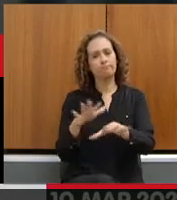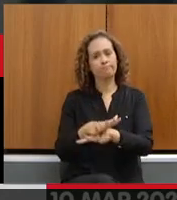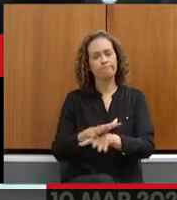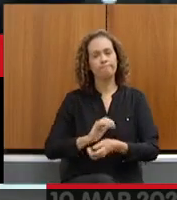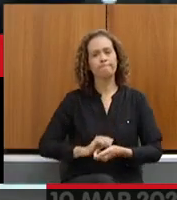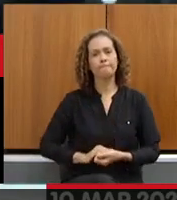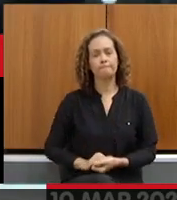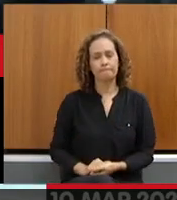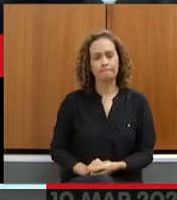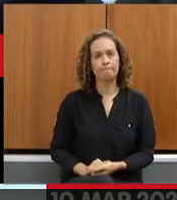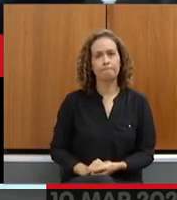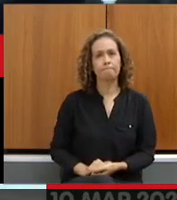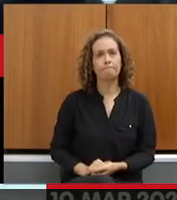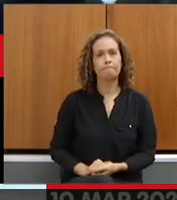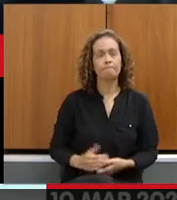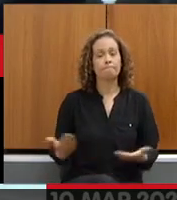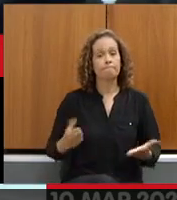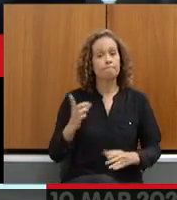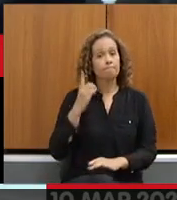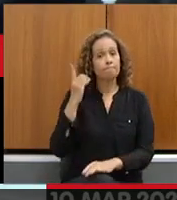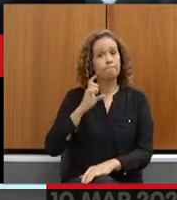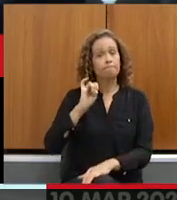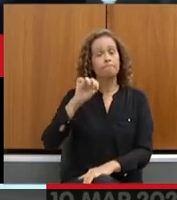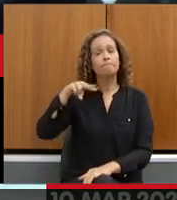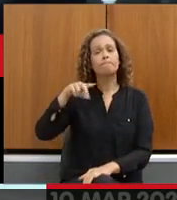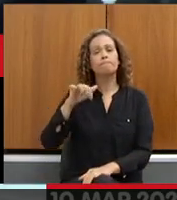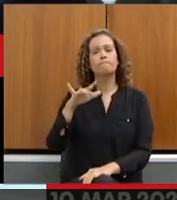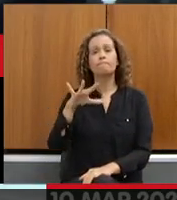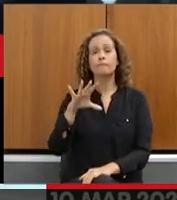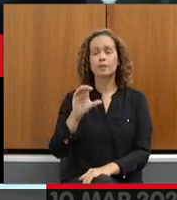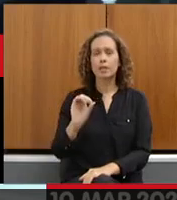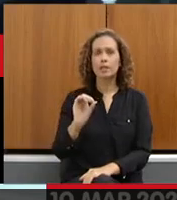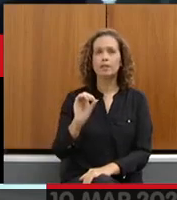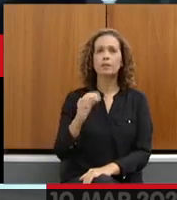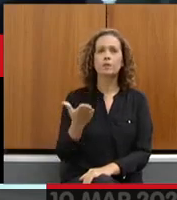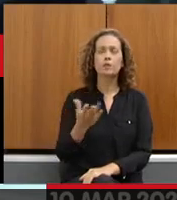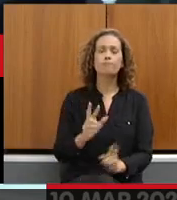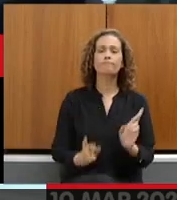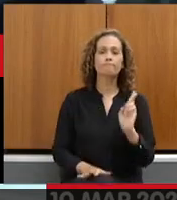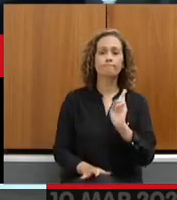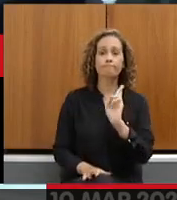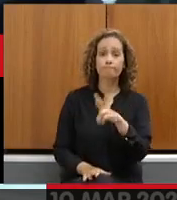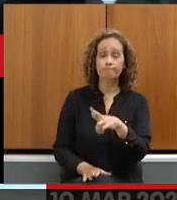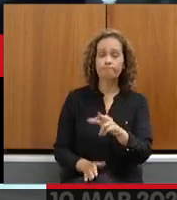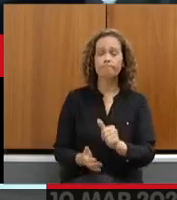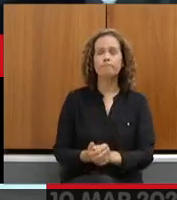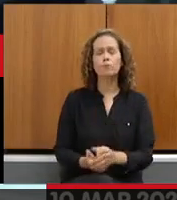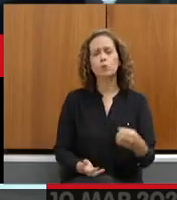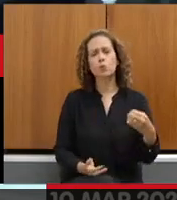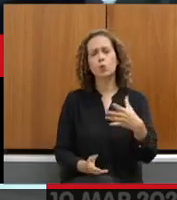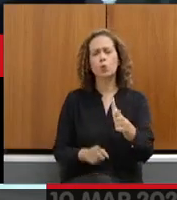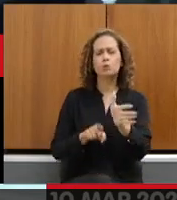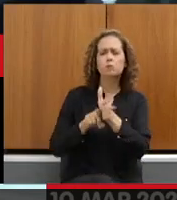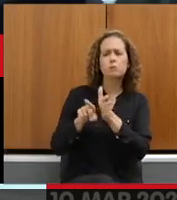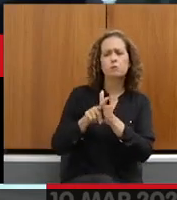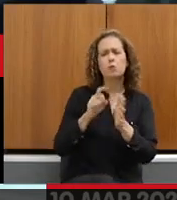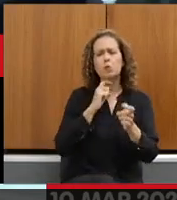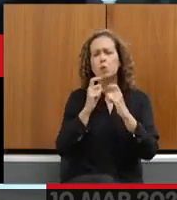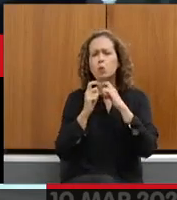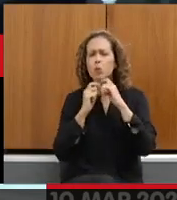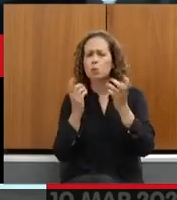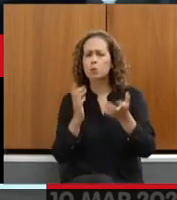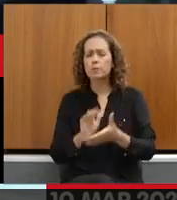vão questionar o deputado Inácio Franco se quer fazer o uso da réplica para novo questionamento